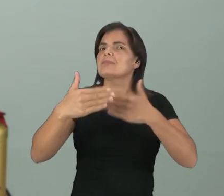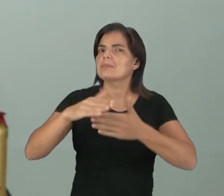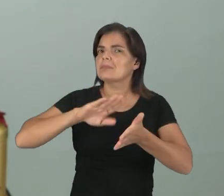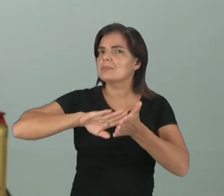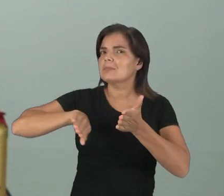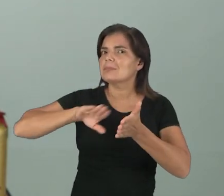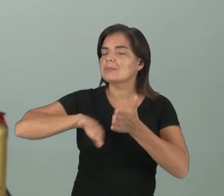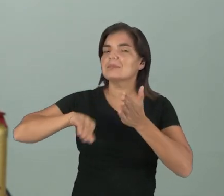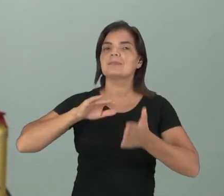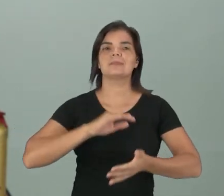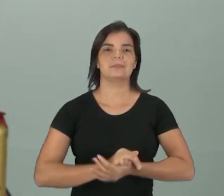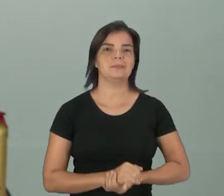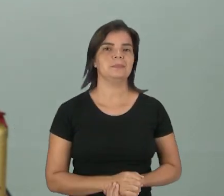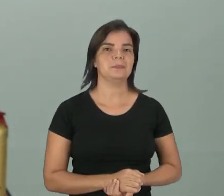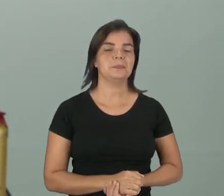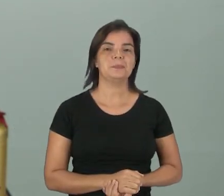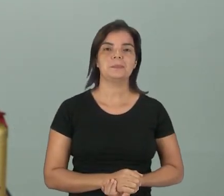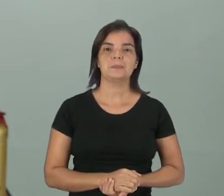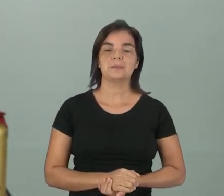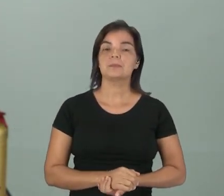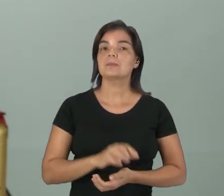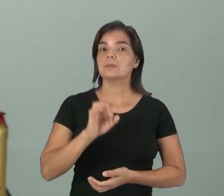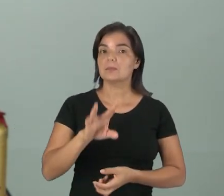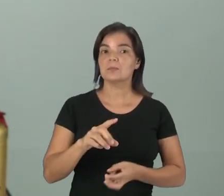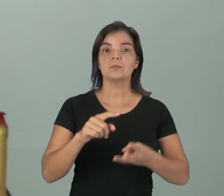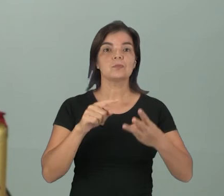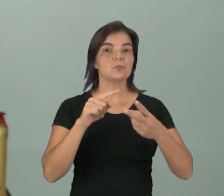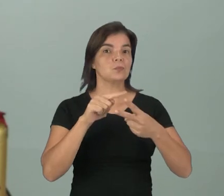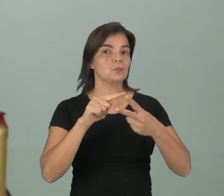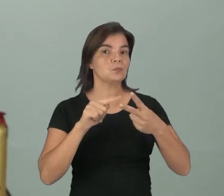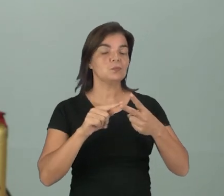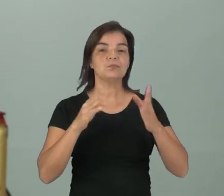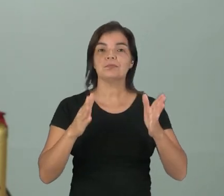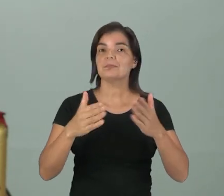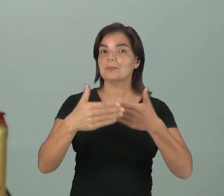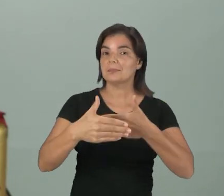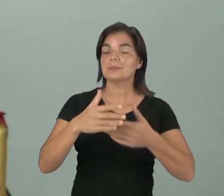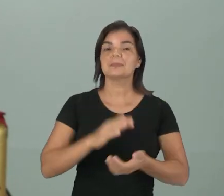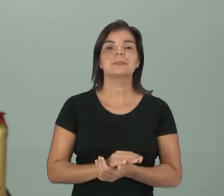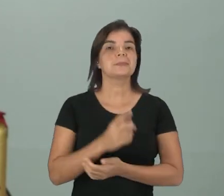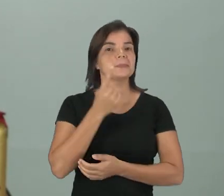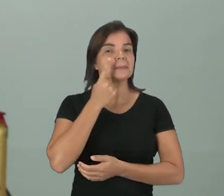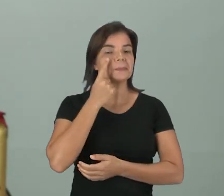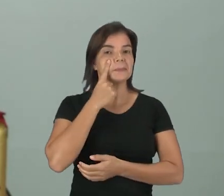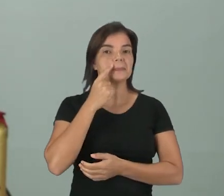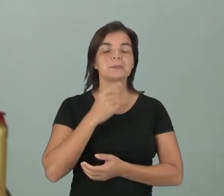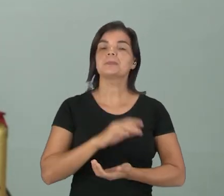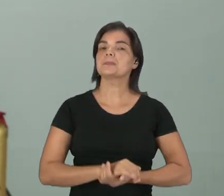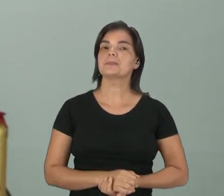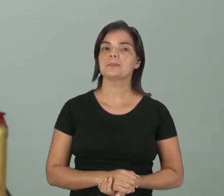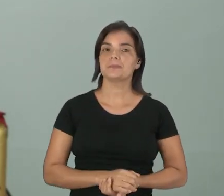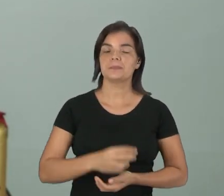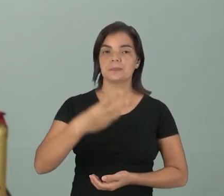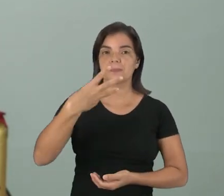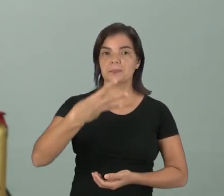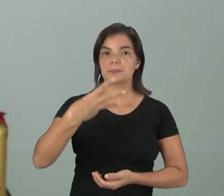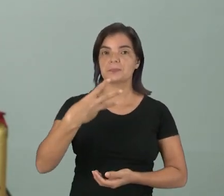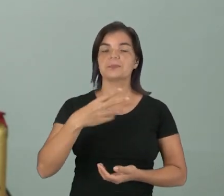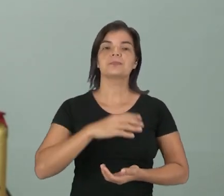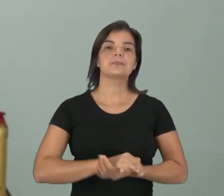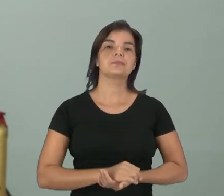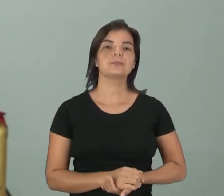tiraremos? Essa daqui, muito bem. Sobraram apenas 2 caixas, então vamos ao nosso último